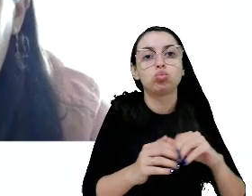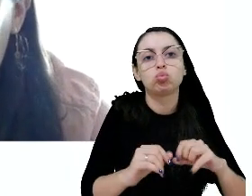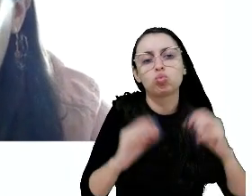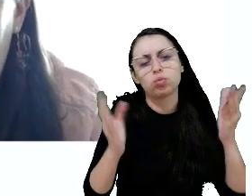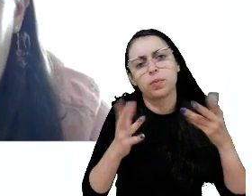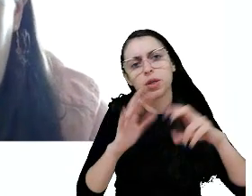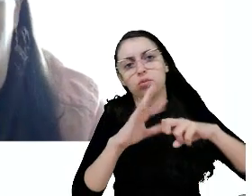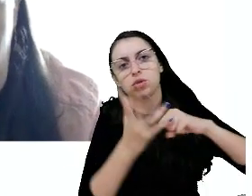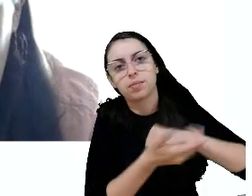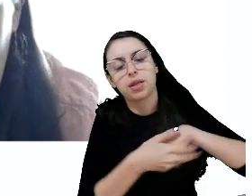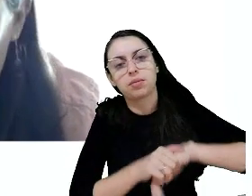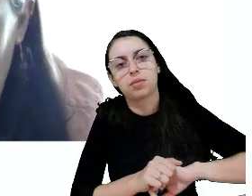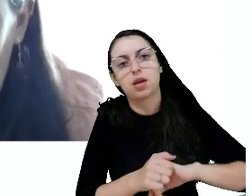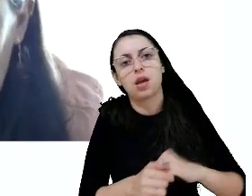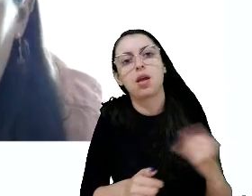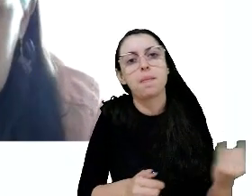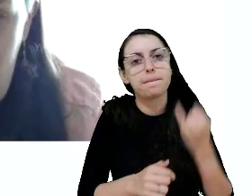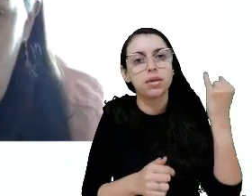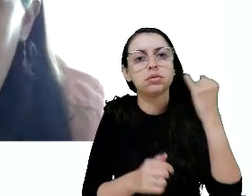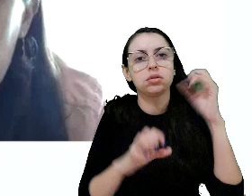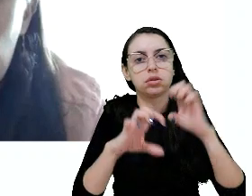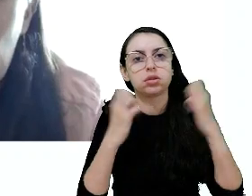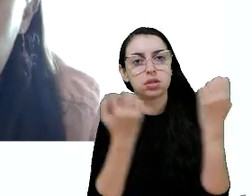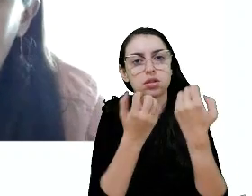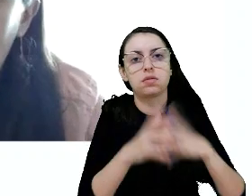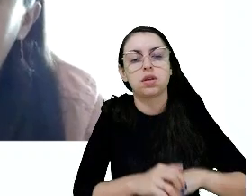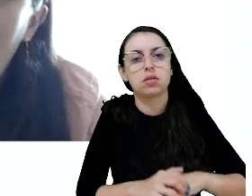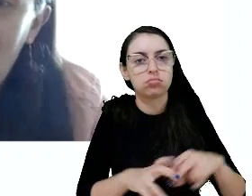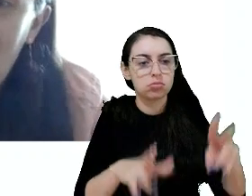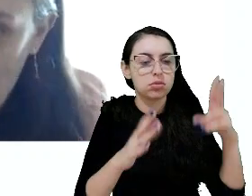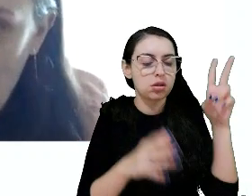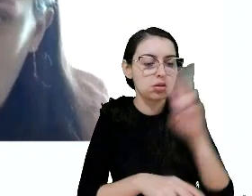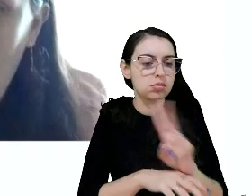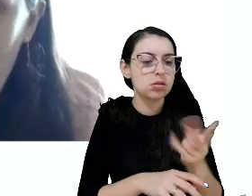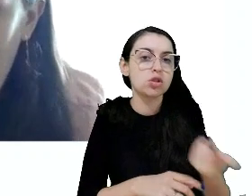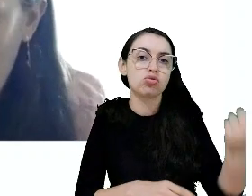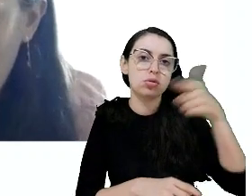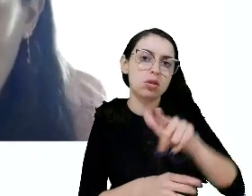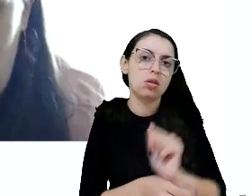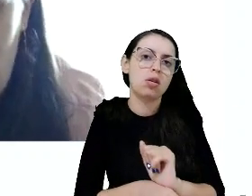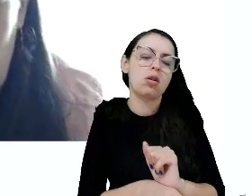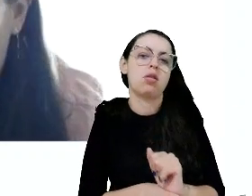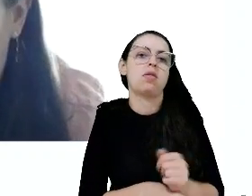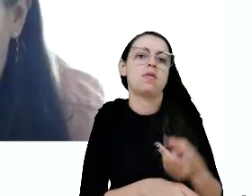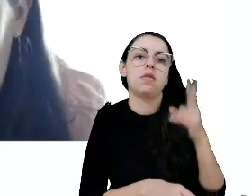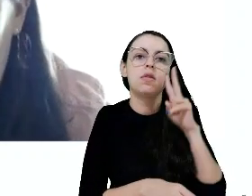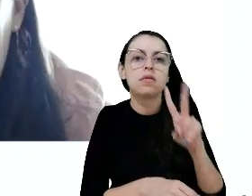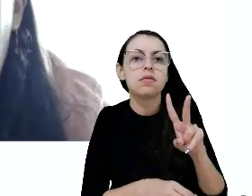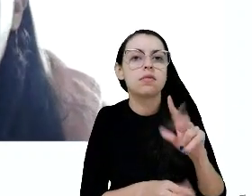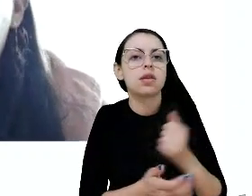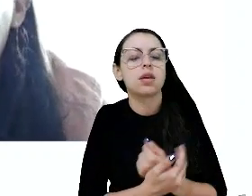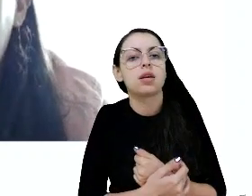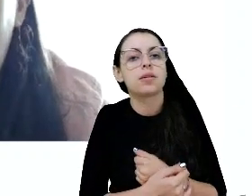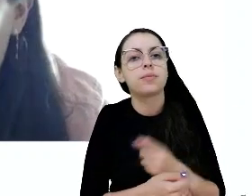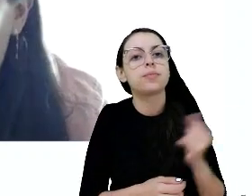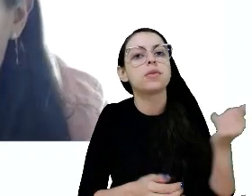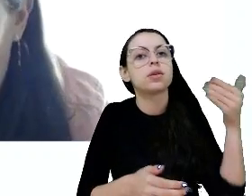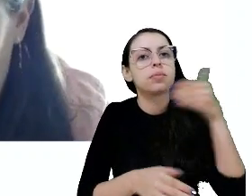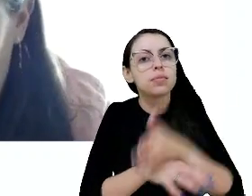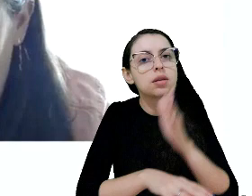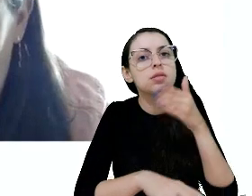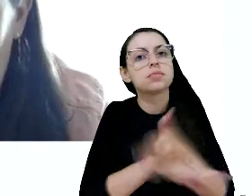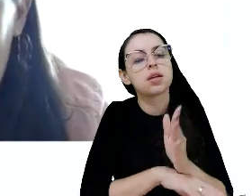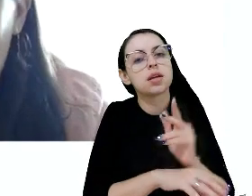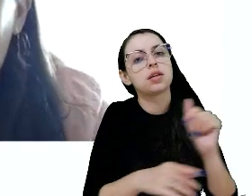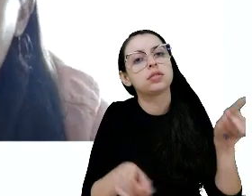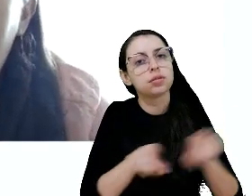pandemia, então esse evento é fundamental, essencial, que as pessoas possam assisti-lo novamente quando for necessário. Vou participar